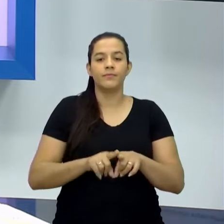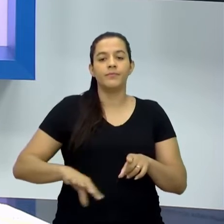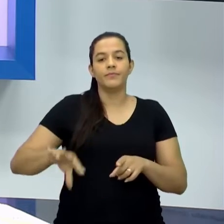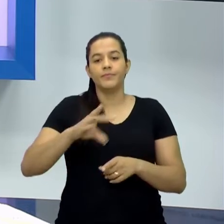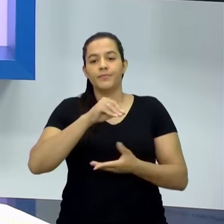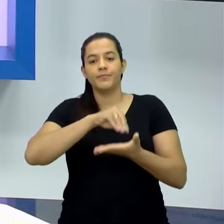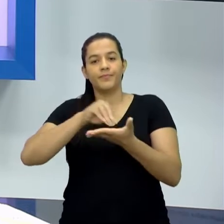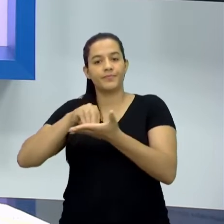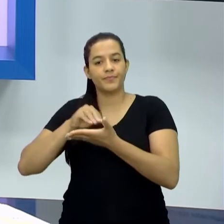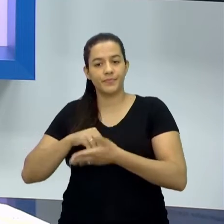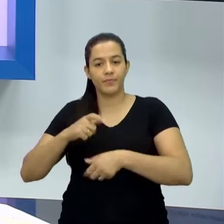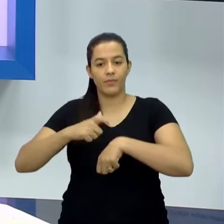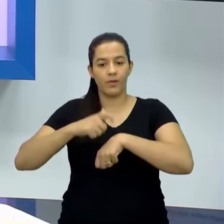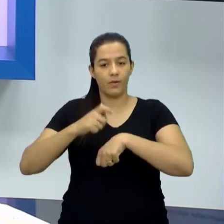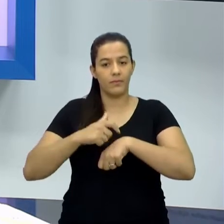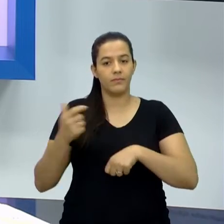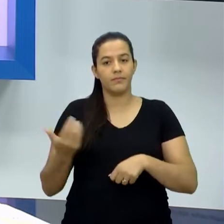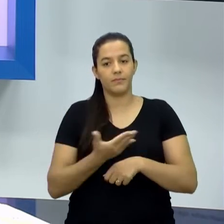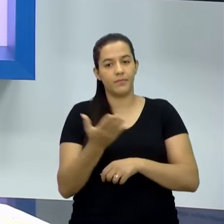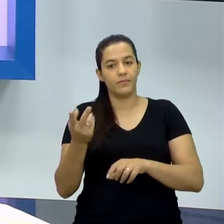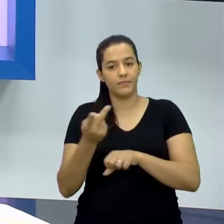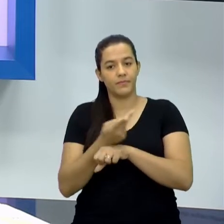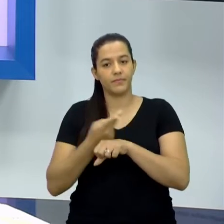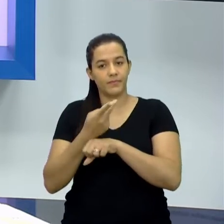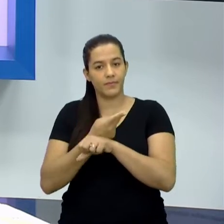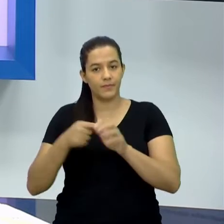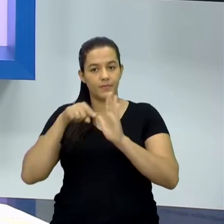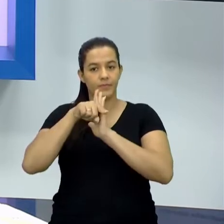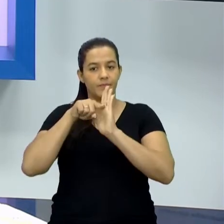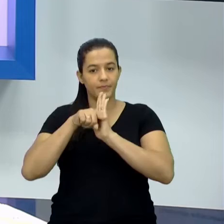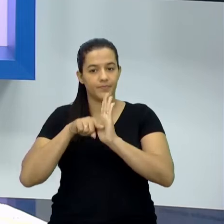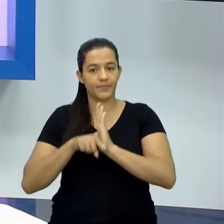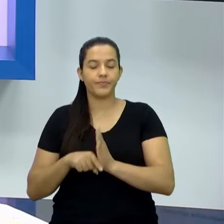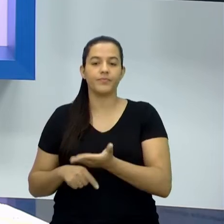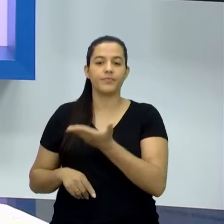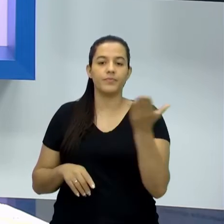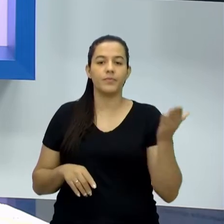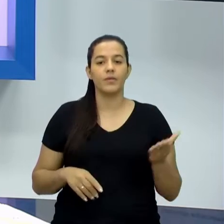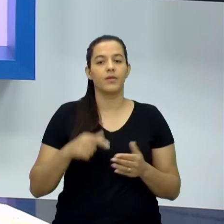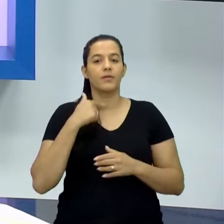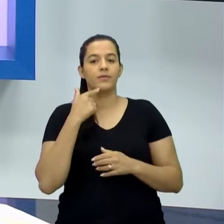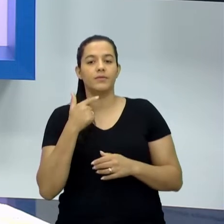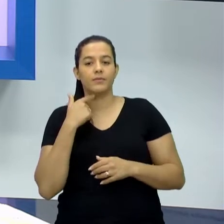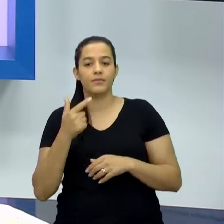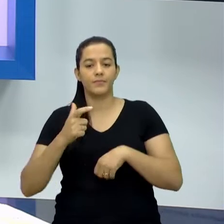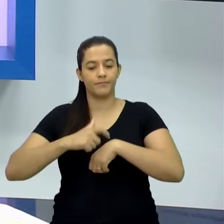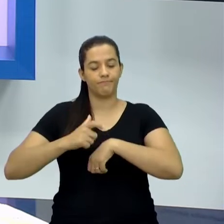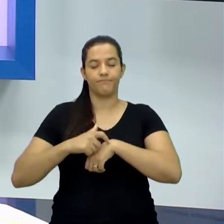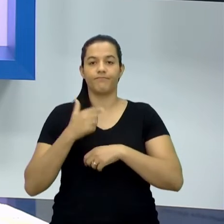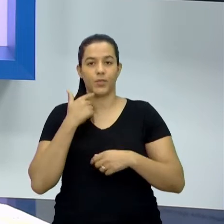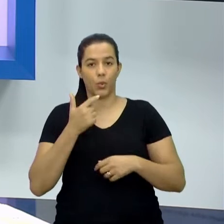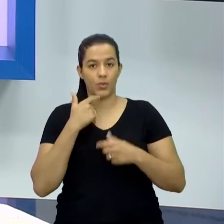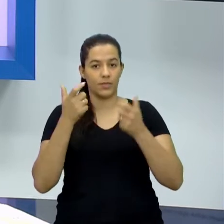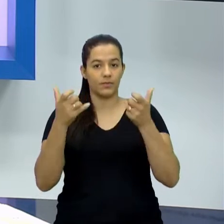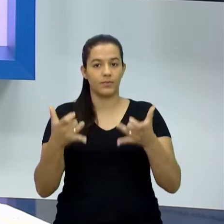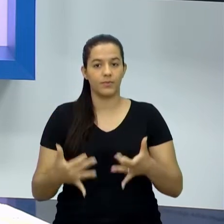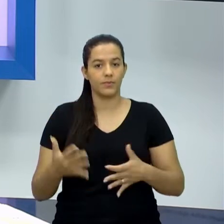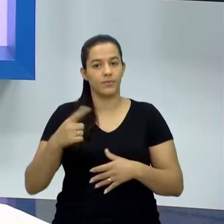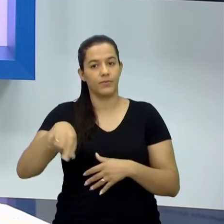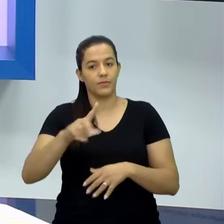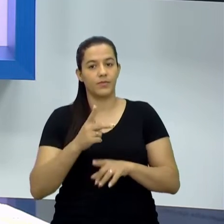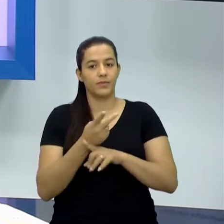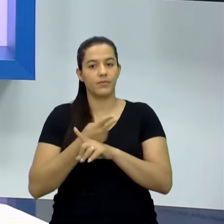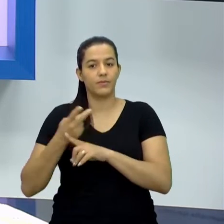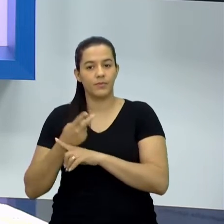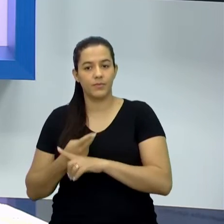falta mesmo de tempo, eu vou deixar isso aí como pesquisa, como trabalho para vocês, porque nós não teríamos o tempo hábil aqui, para que vocês busquem